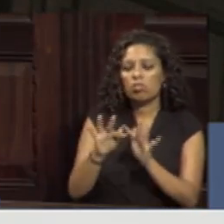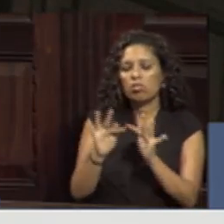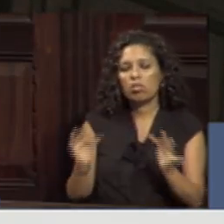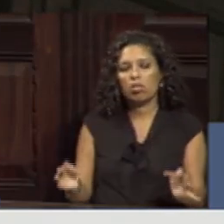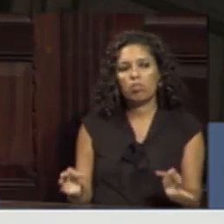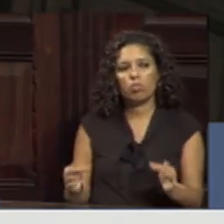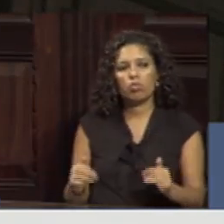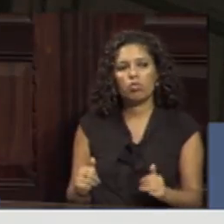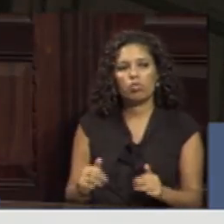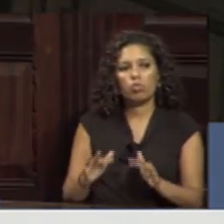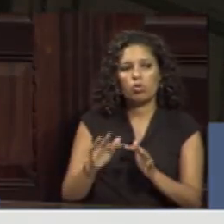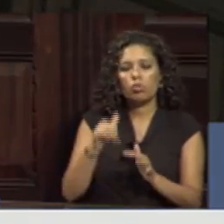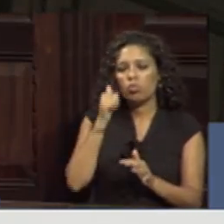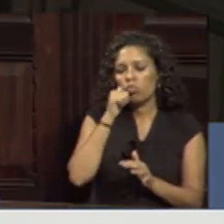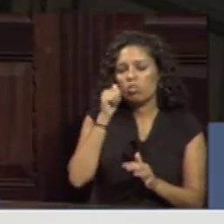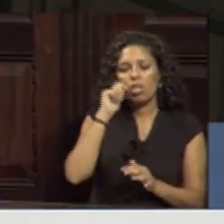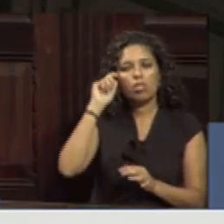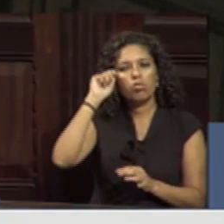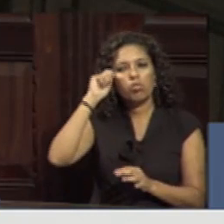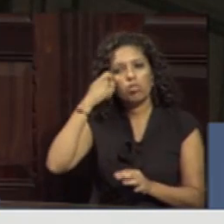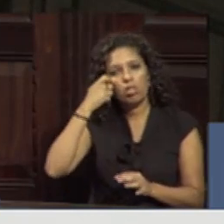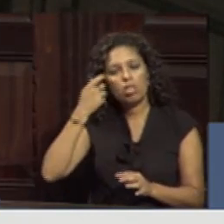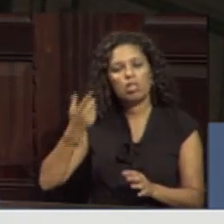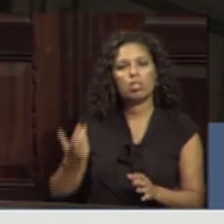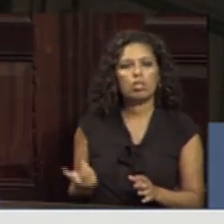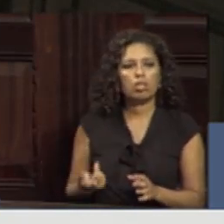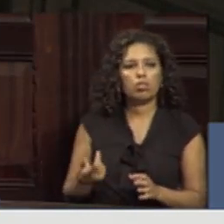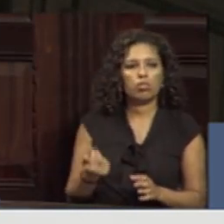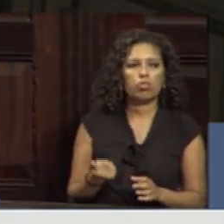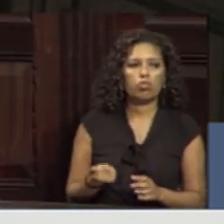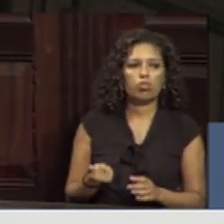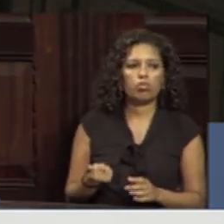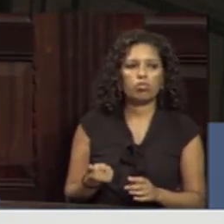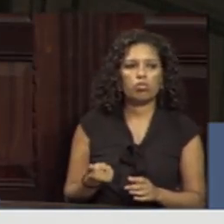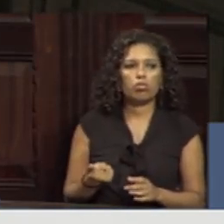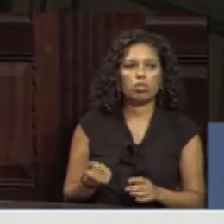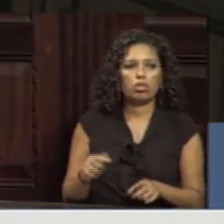humildes, para as mulheres negras, e muitas